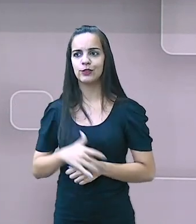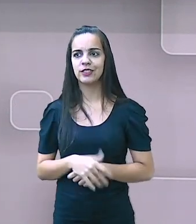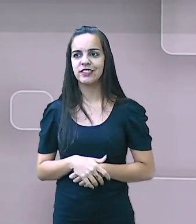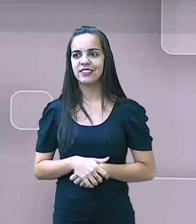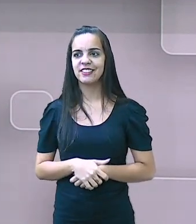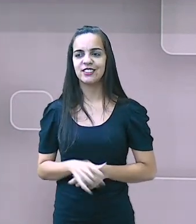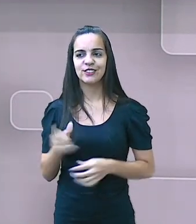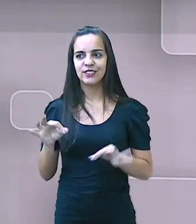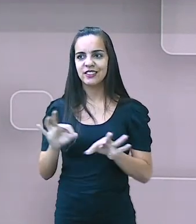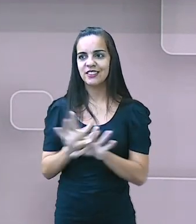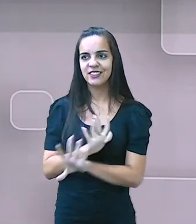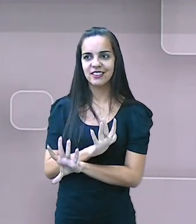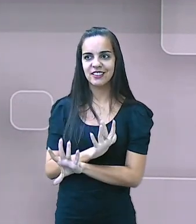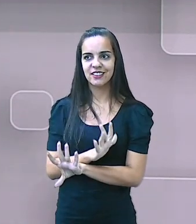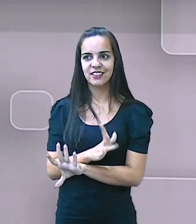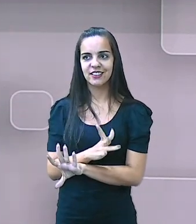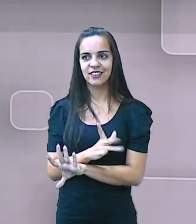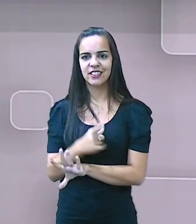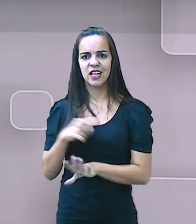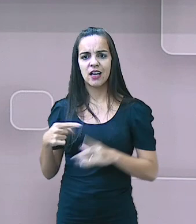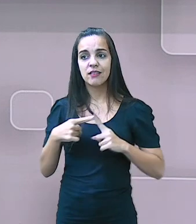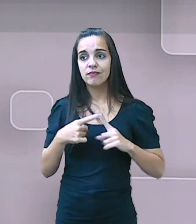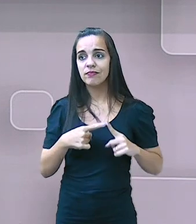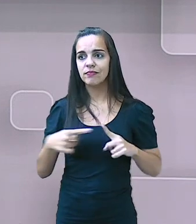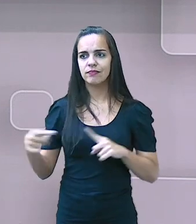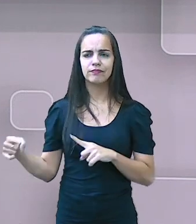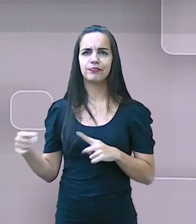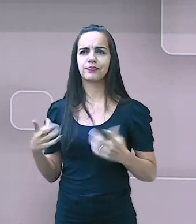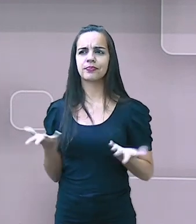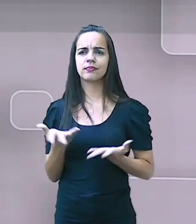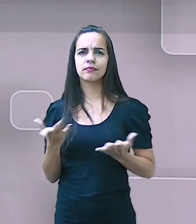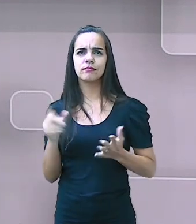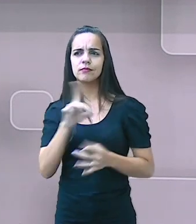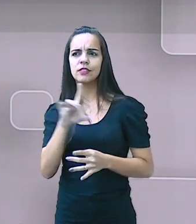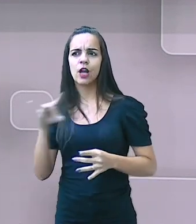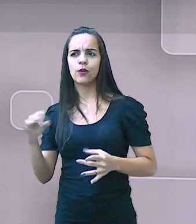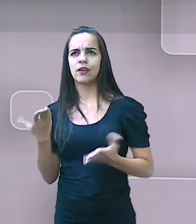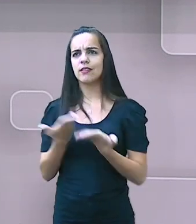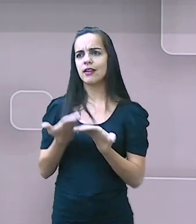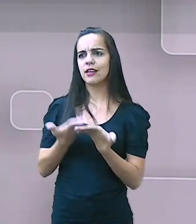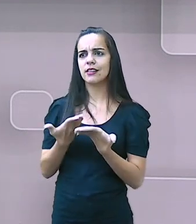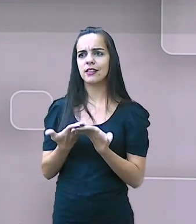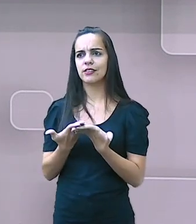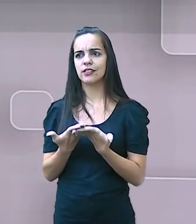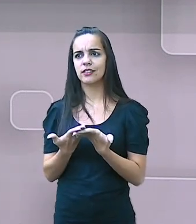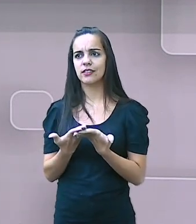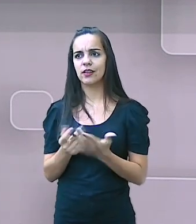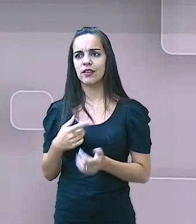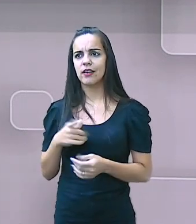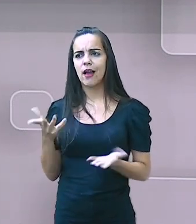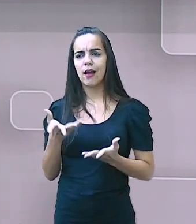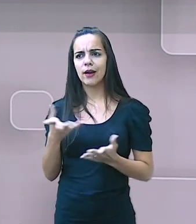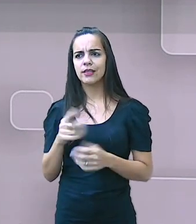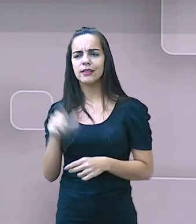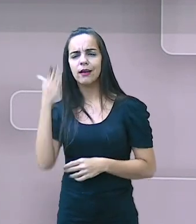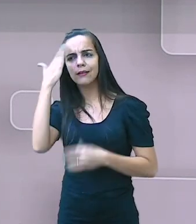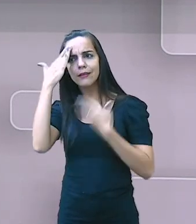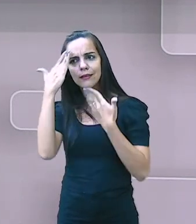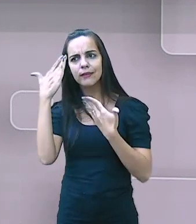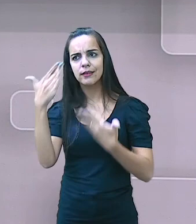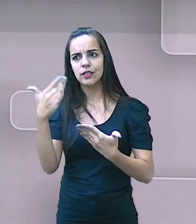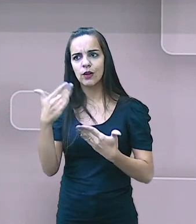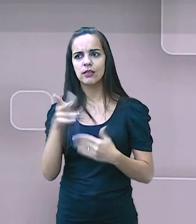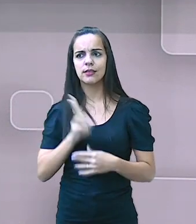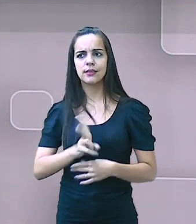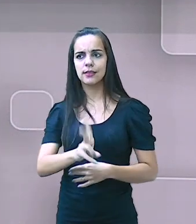Estou terminando esta semana, esse dia, essa aula. É assim que tem que ser. Agradeça